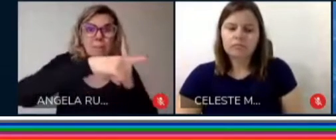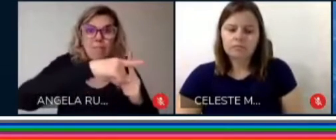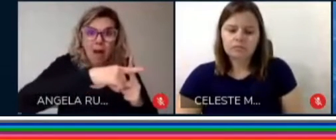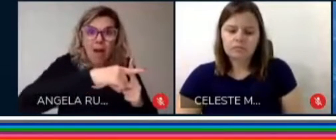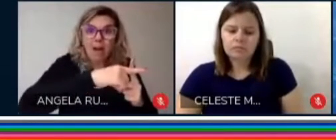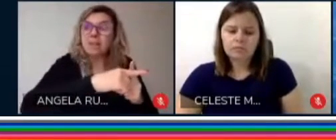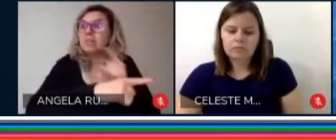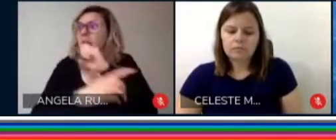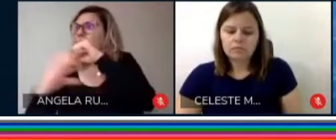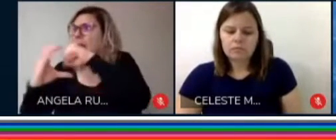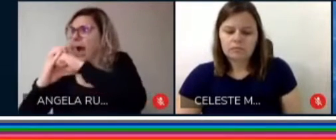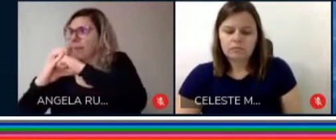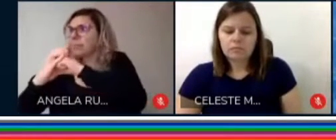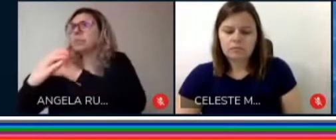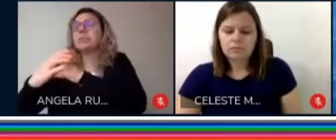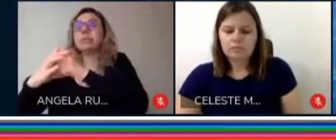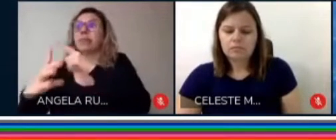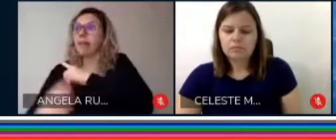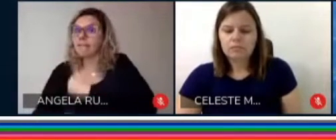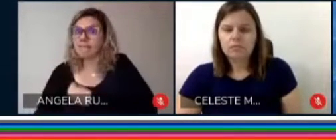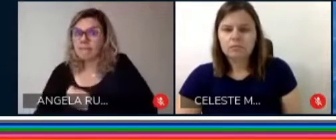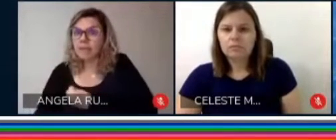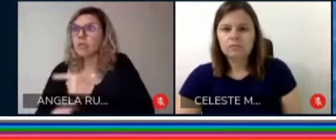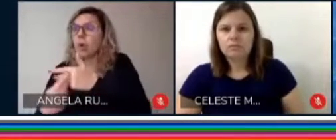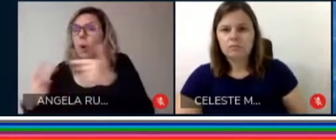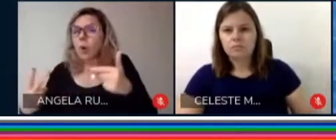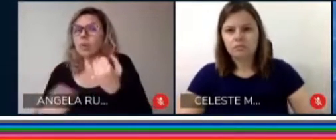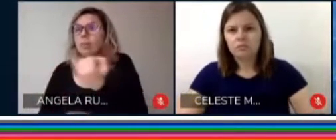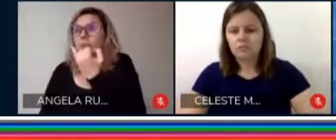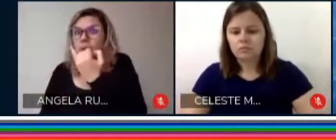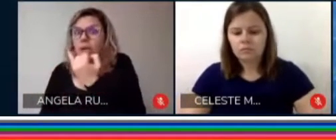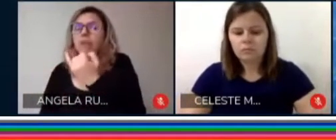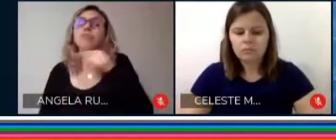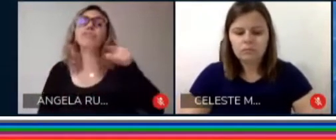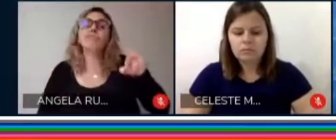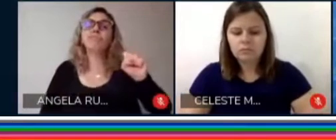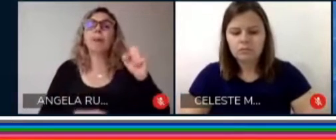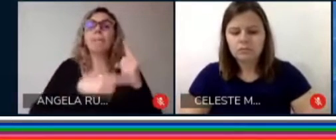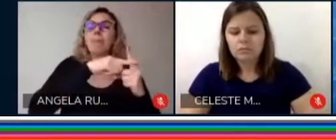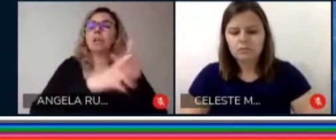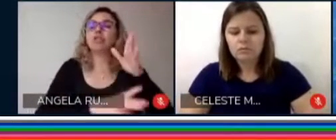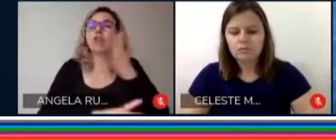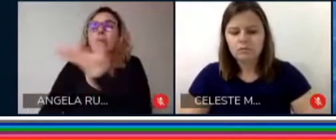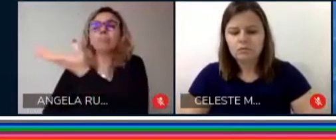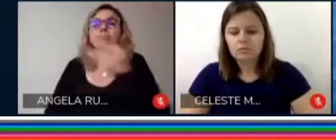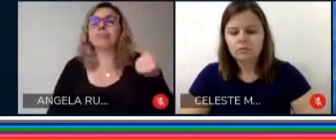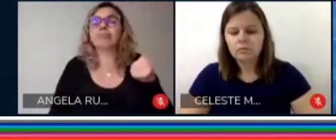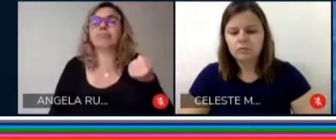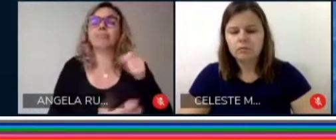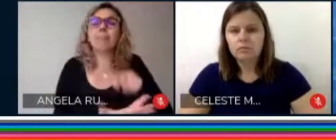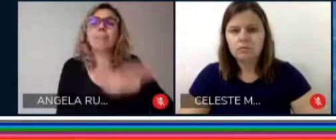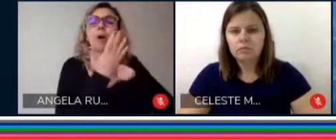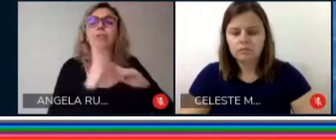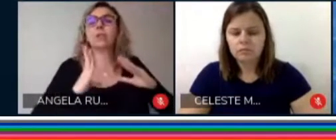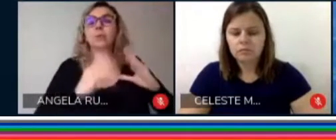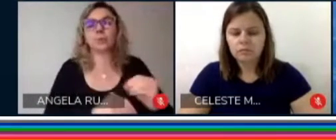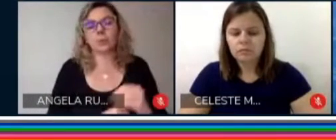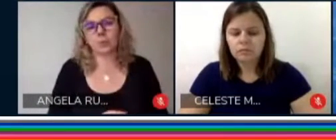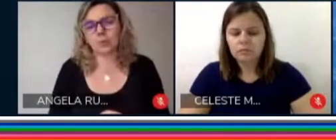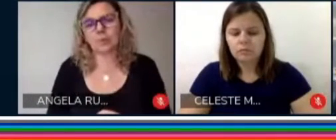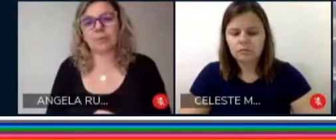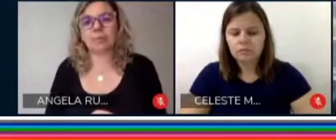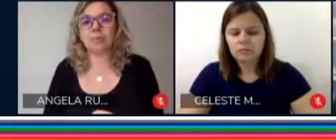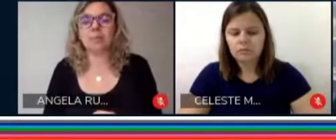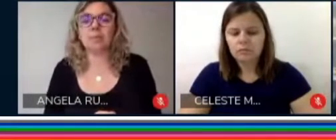a universidade, alguma coisa que tem no portal de periódicos, o Sabe Mais vai recuperar. E isso facilita a minha vida, né?